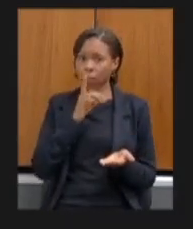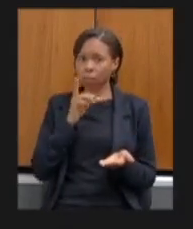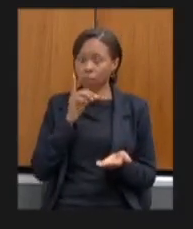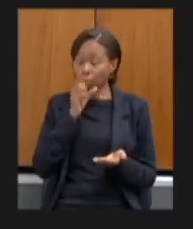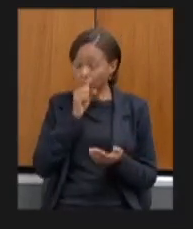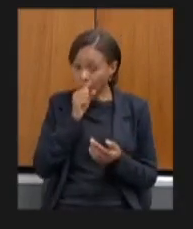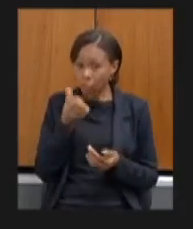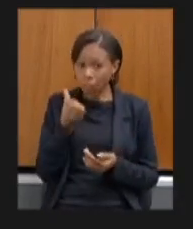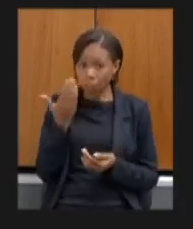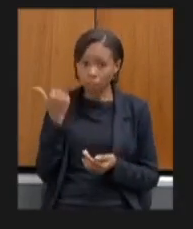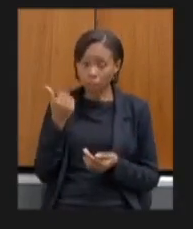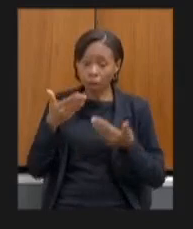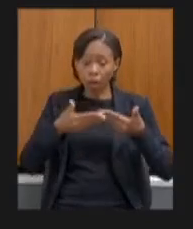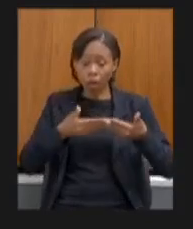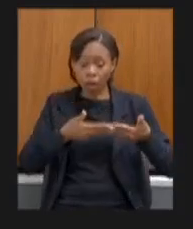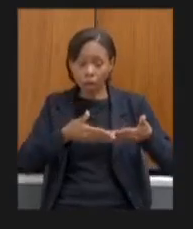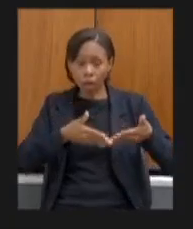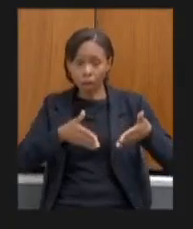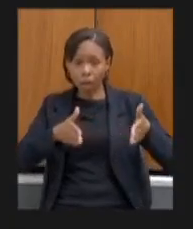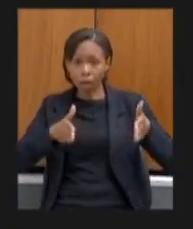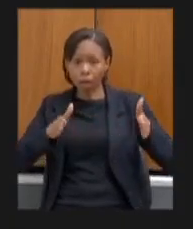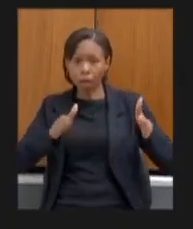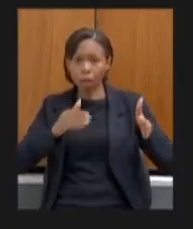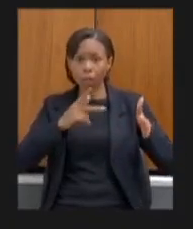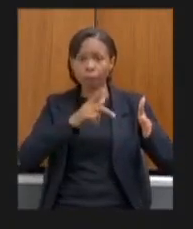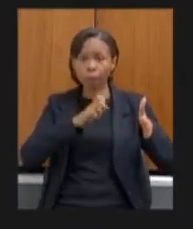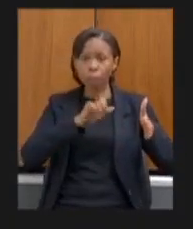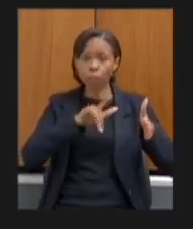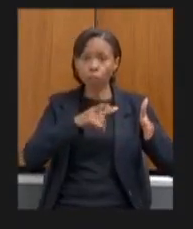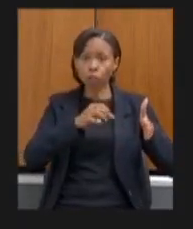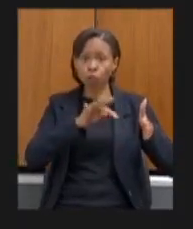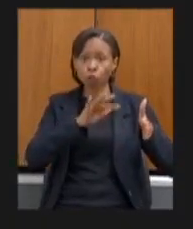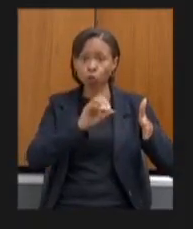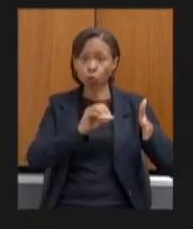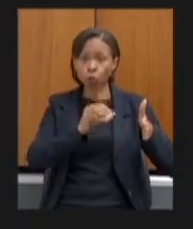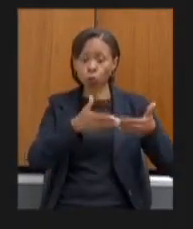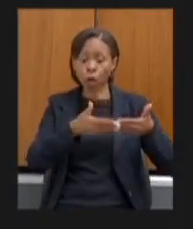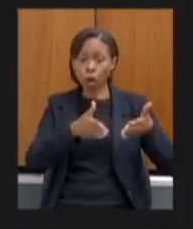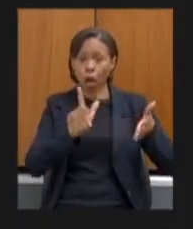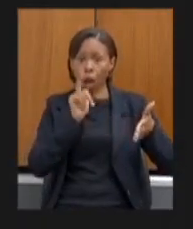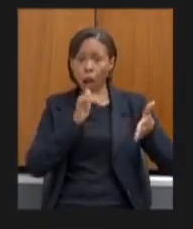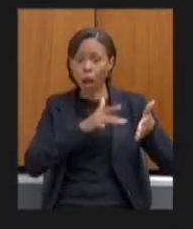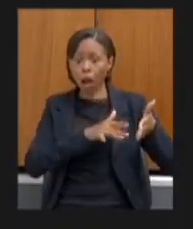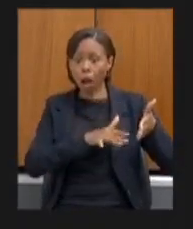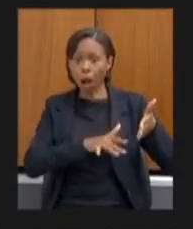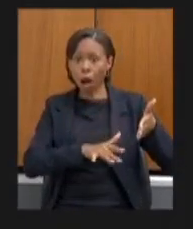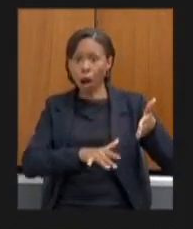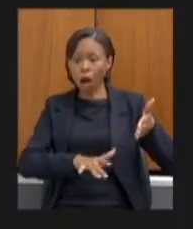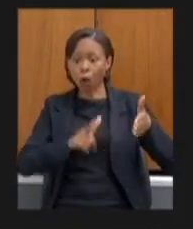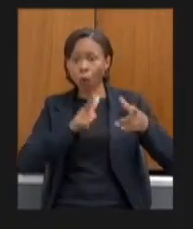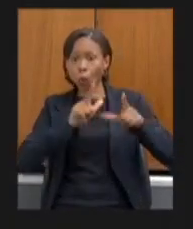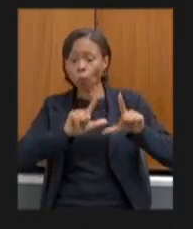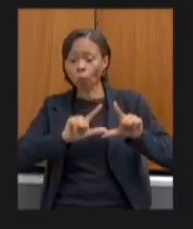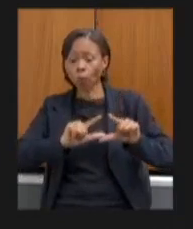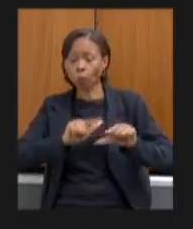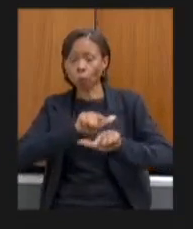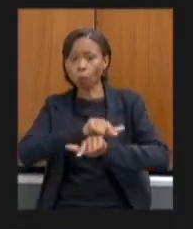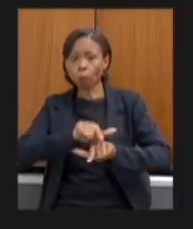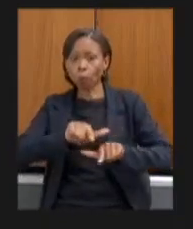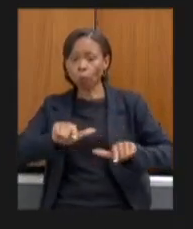Peixoto que esvaziando ainda mais o lago de Furnas. Nós estamos vivendo uma situação alarmante no lago de Furnas e de Peixoto,